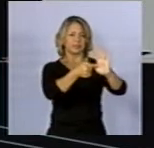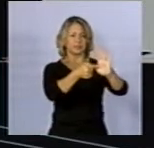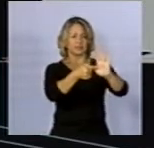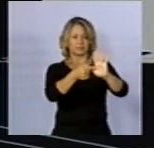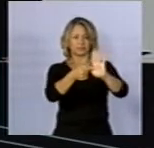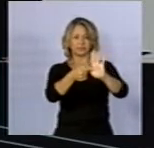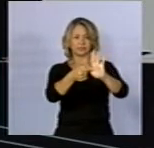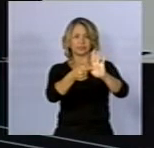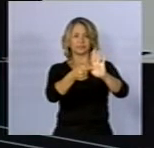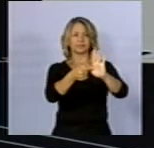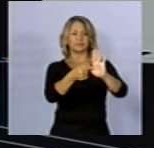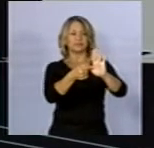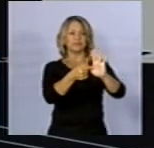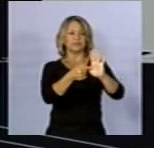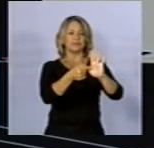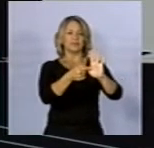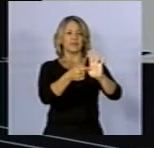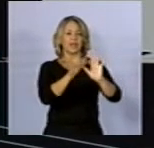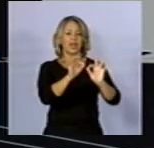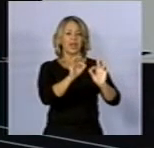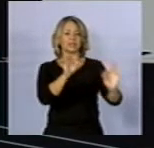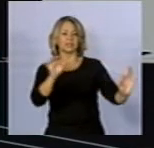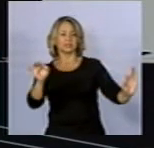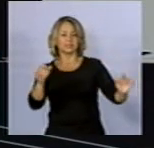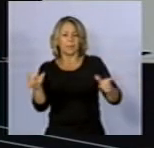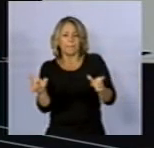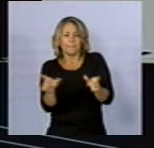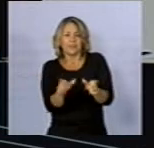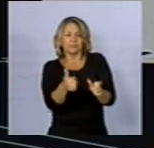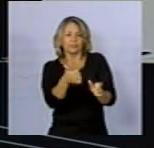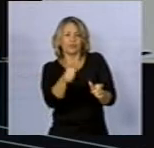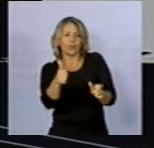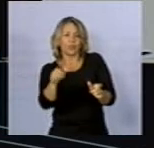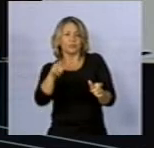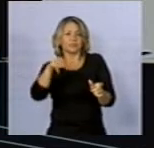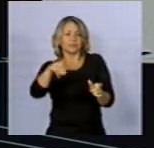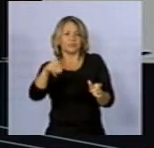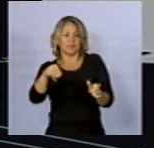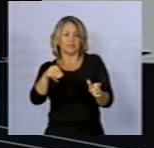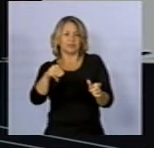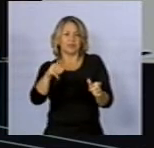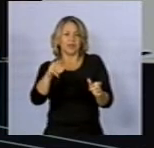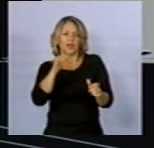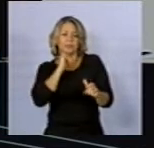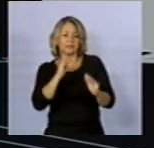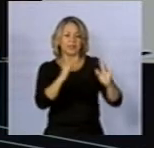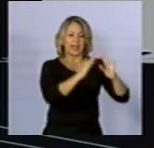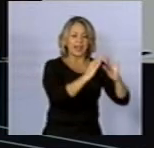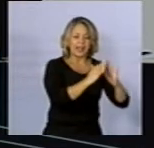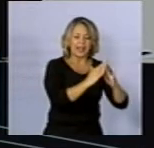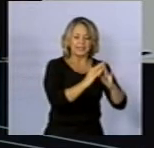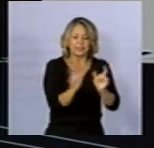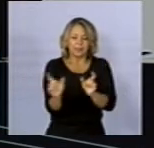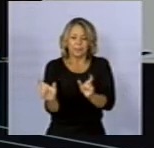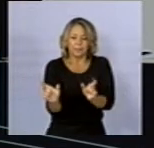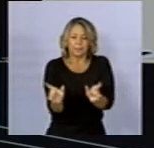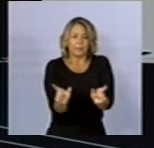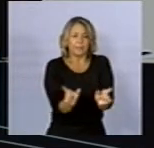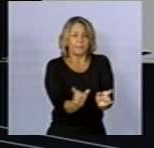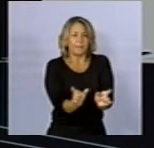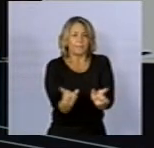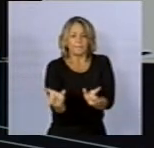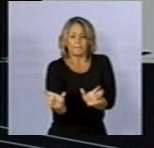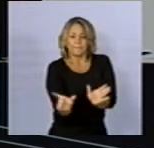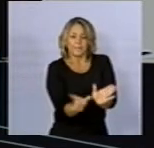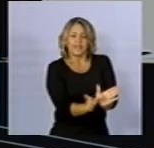que foram passadas, a distância está a menos de 11 metros, ou seja, essas residências estariam a menos do